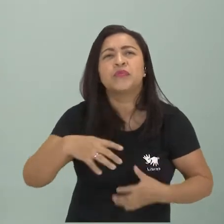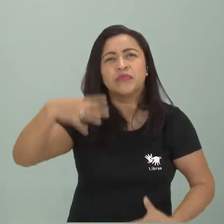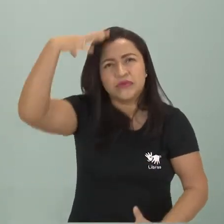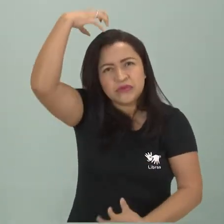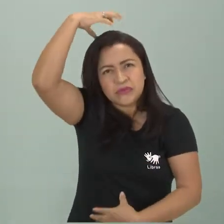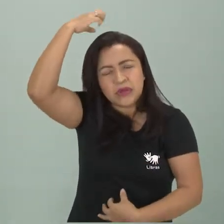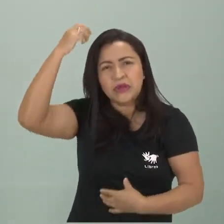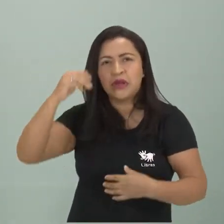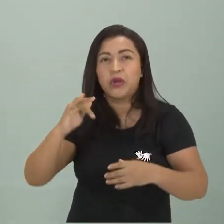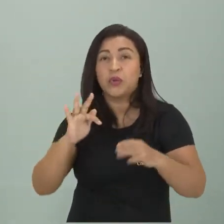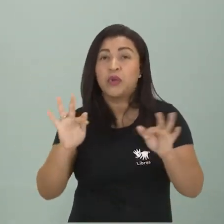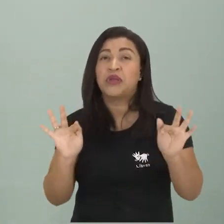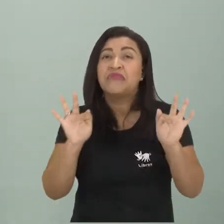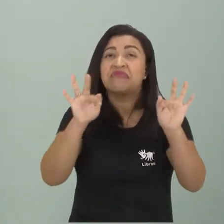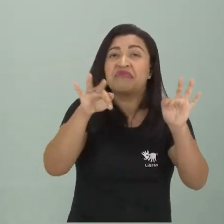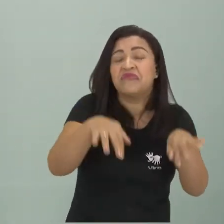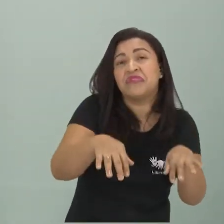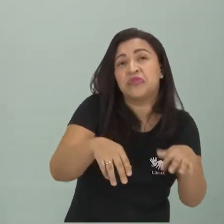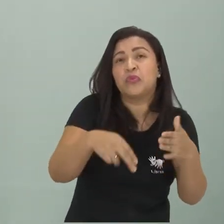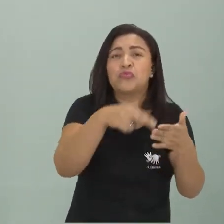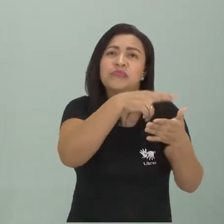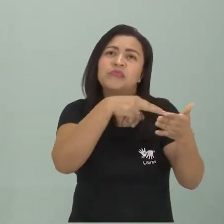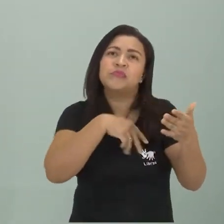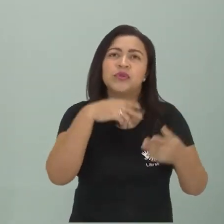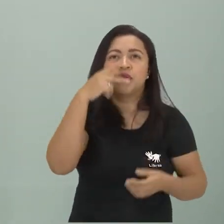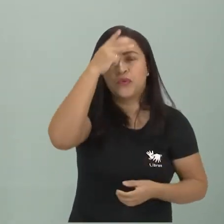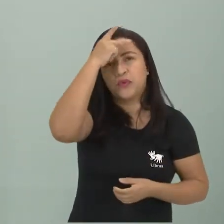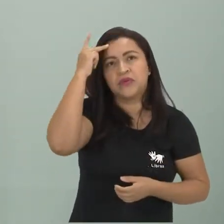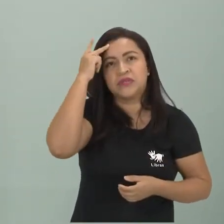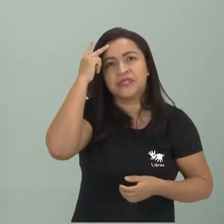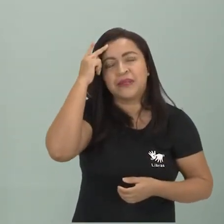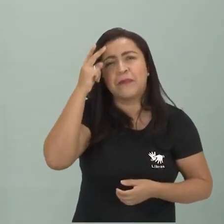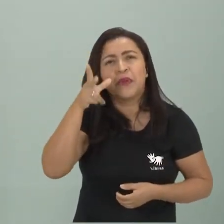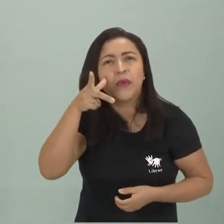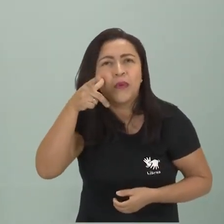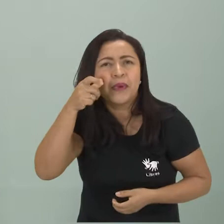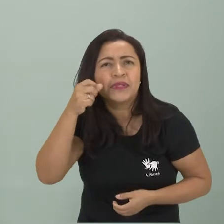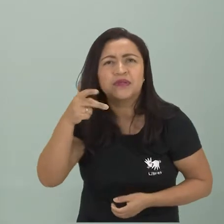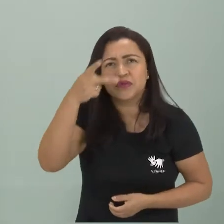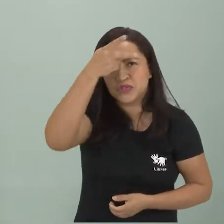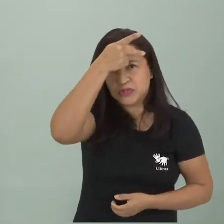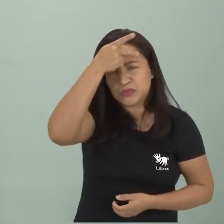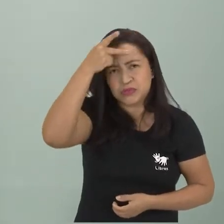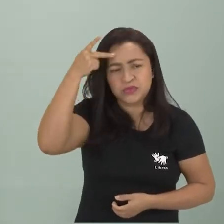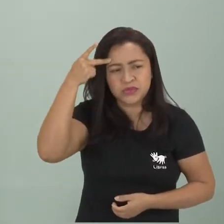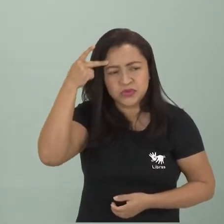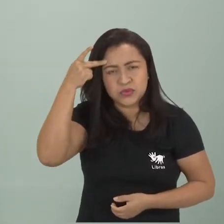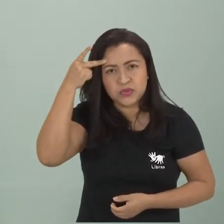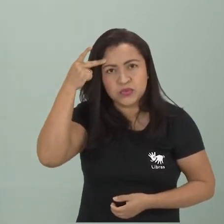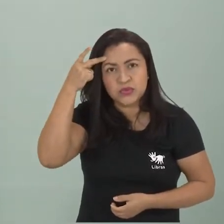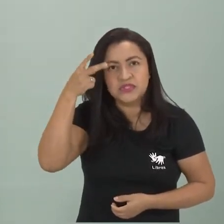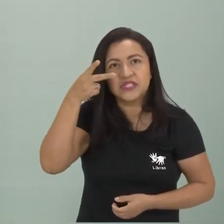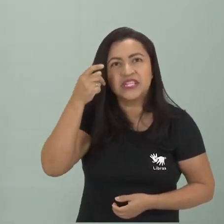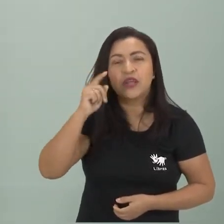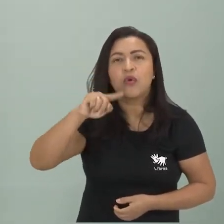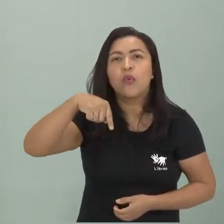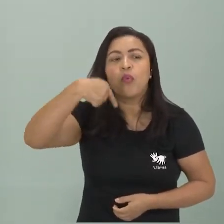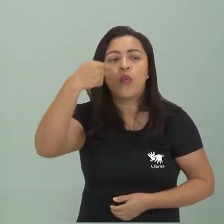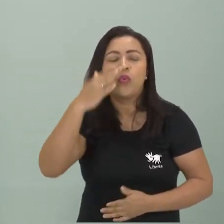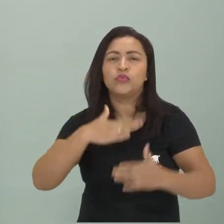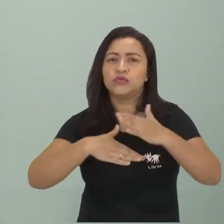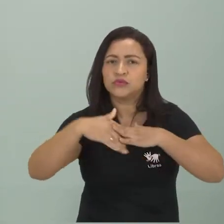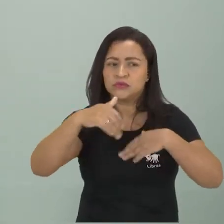um pintor, mas aí podemos perceber pessoas, né, que evidenciam outras profissões, um